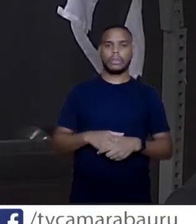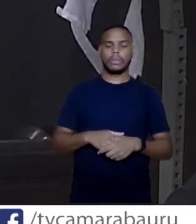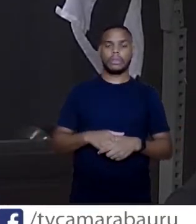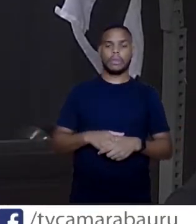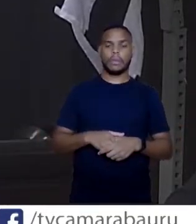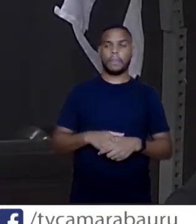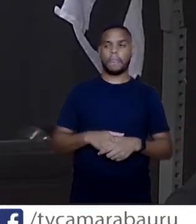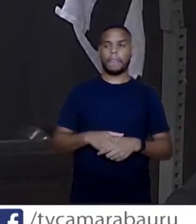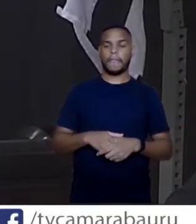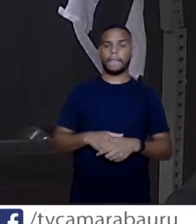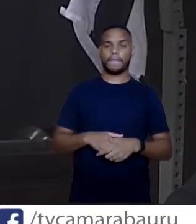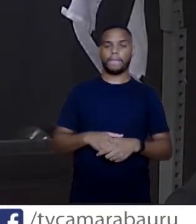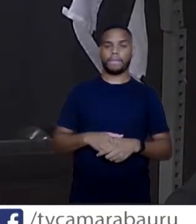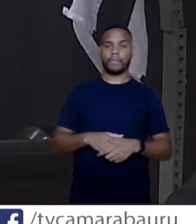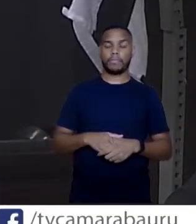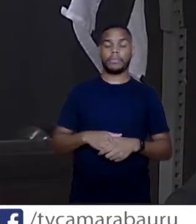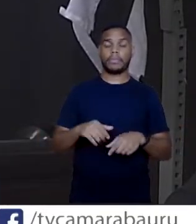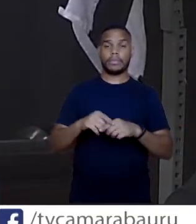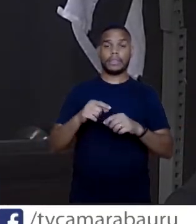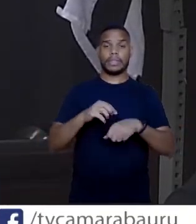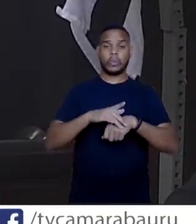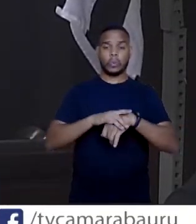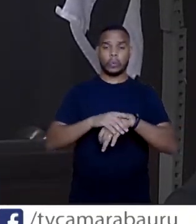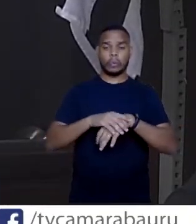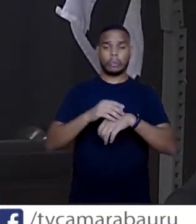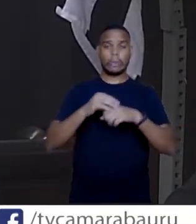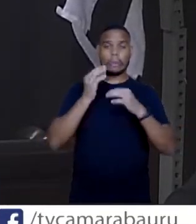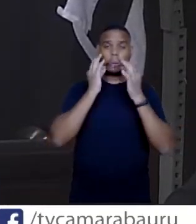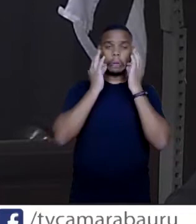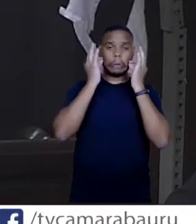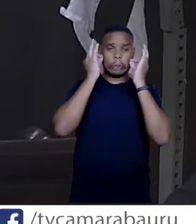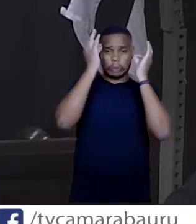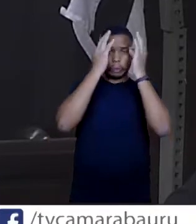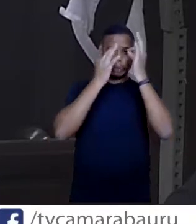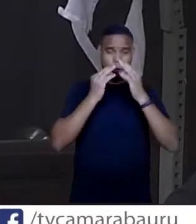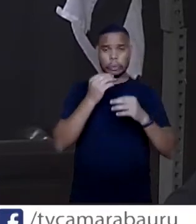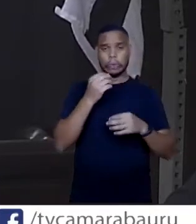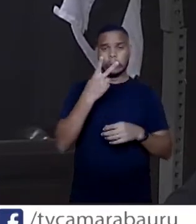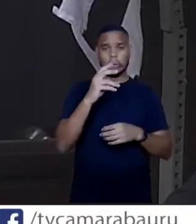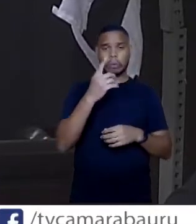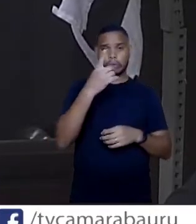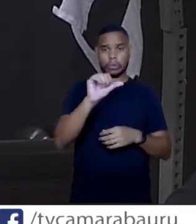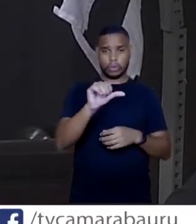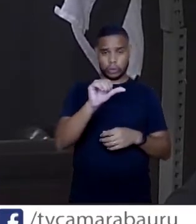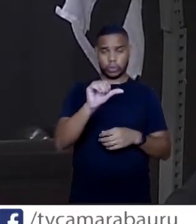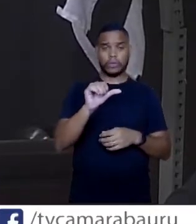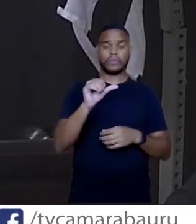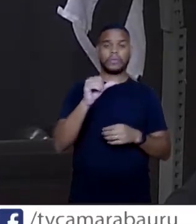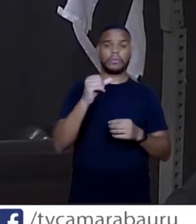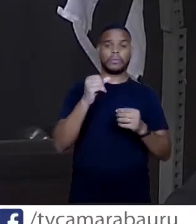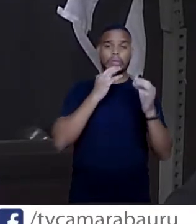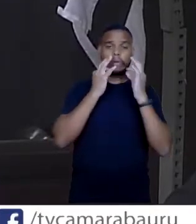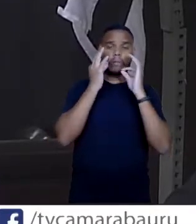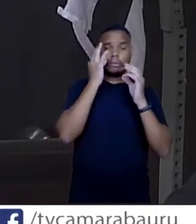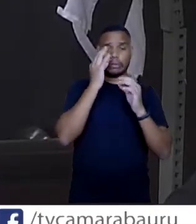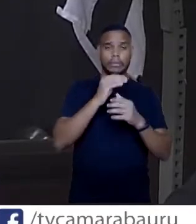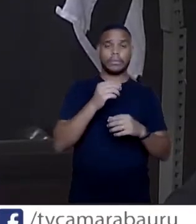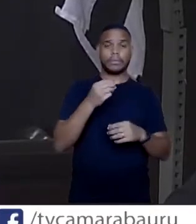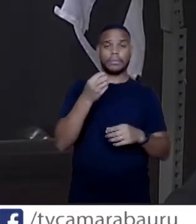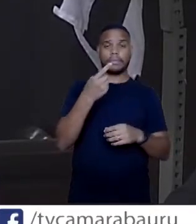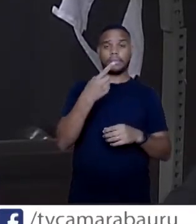sarampo 2019 sarampo nós tivemos 13 mil